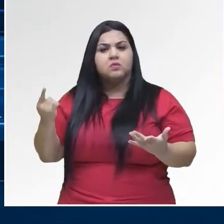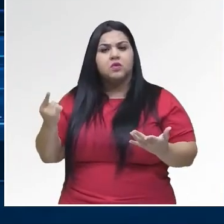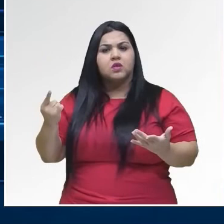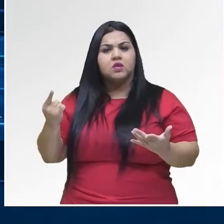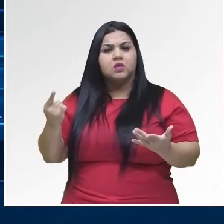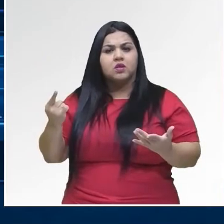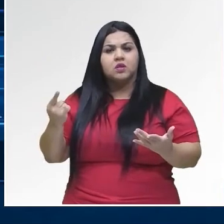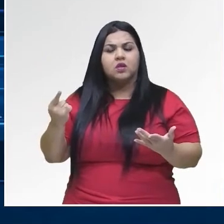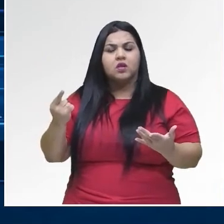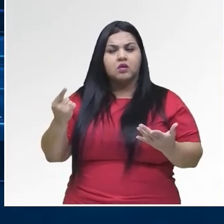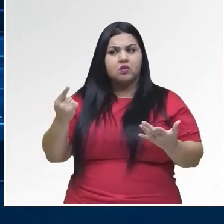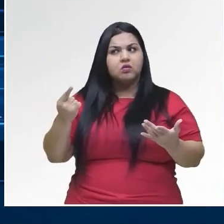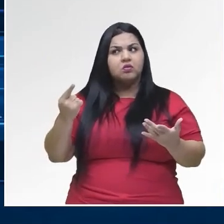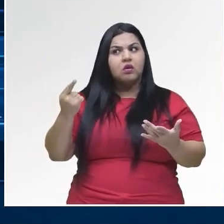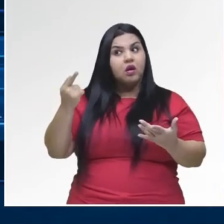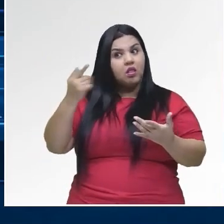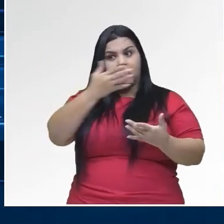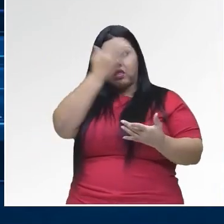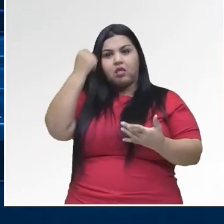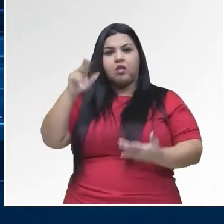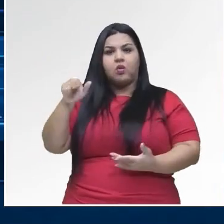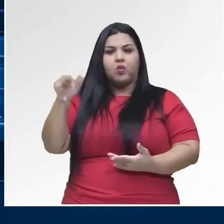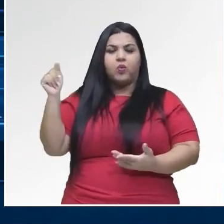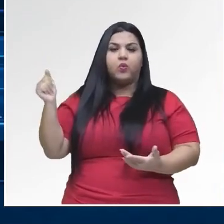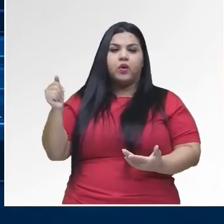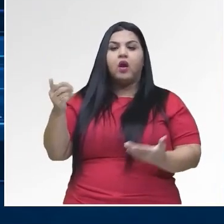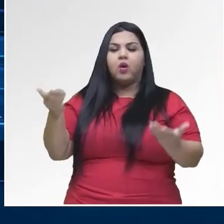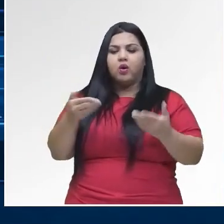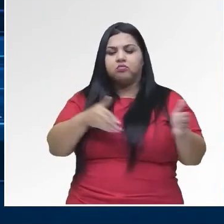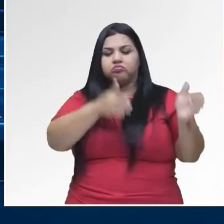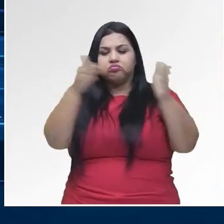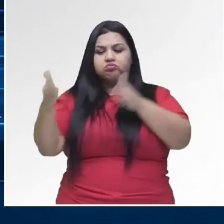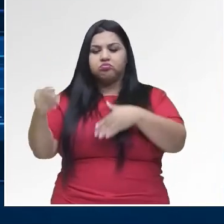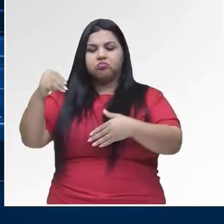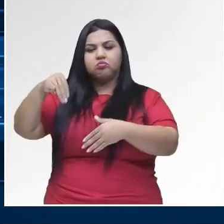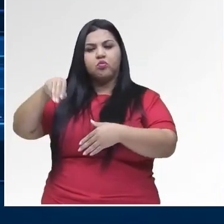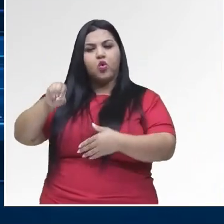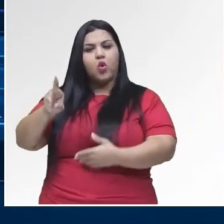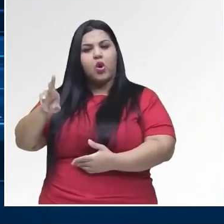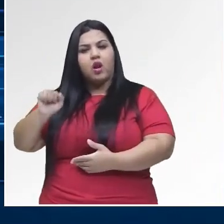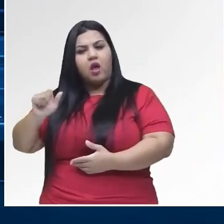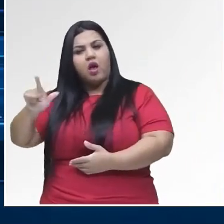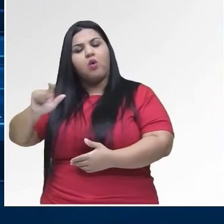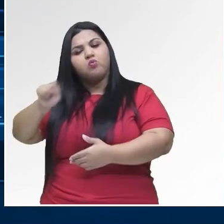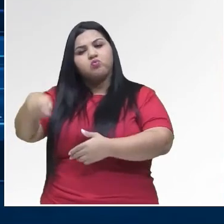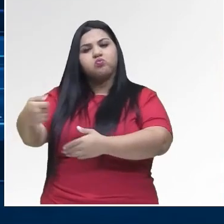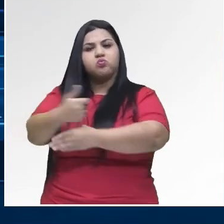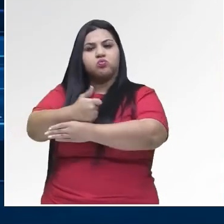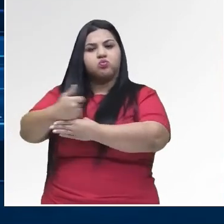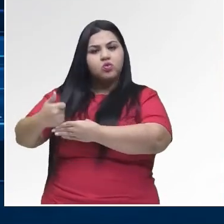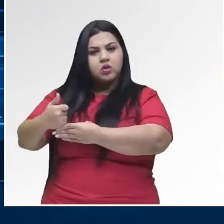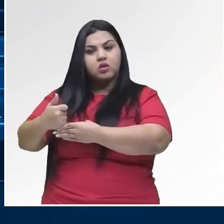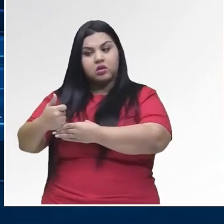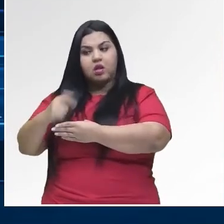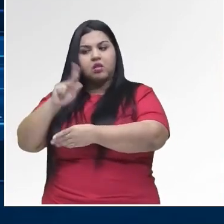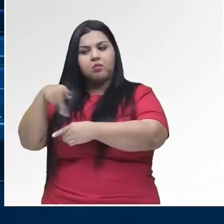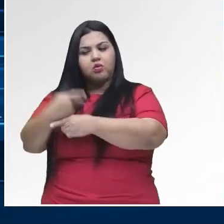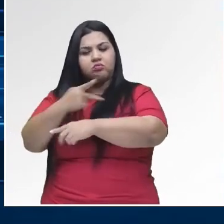Guardem esse ponto aí. Vamos agora para a moral. O que é moral? Para a gente perceber depois a